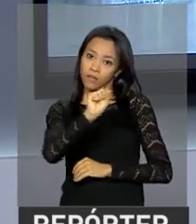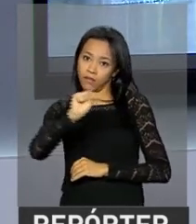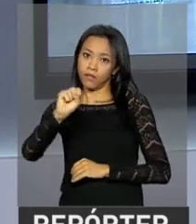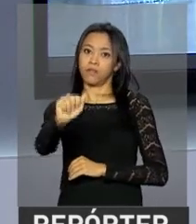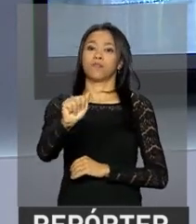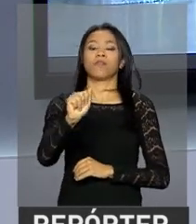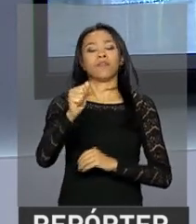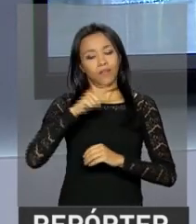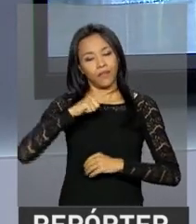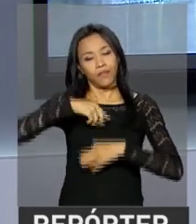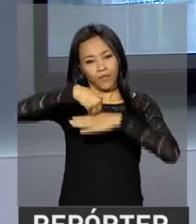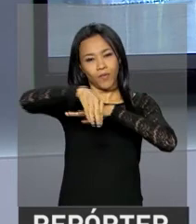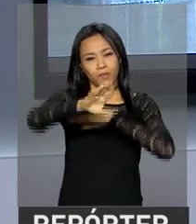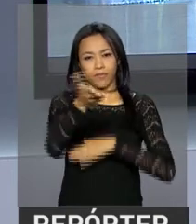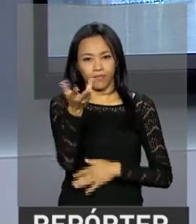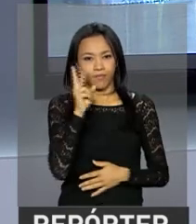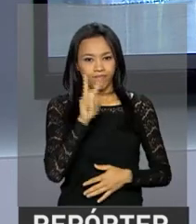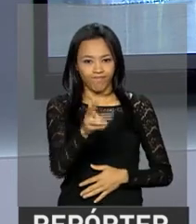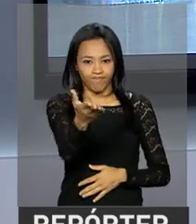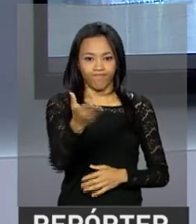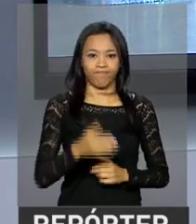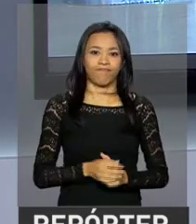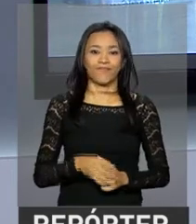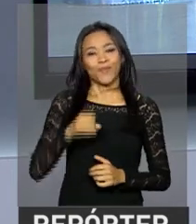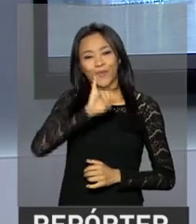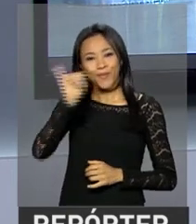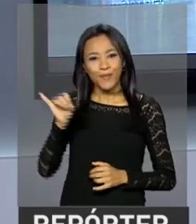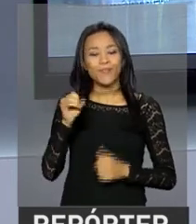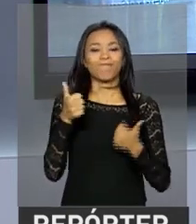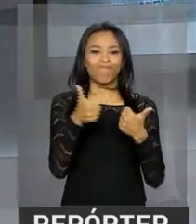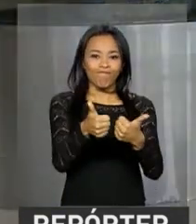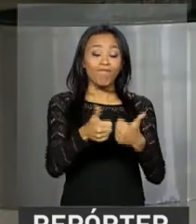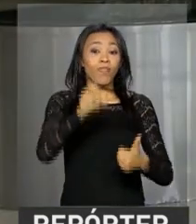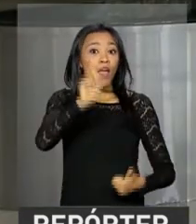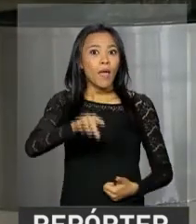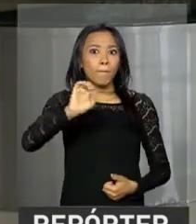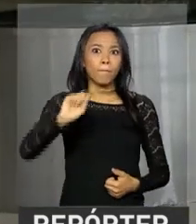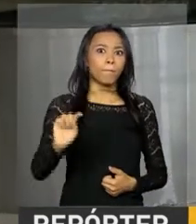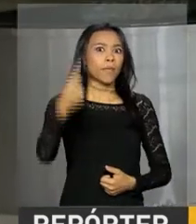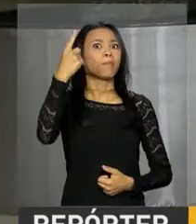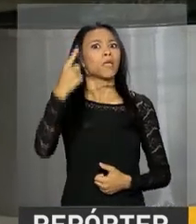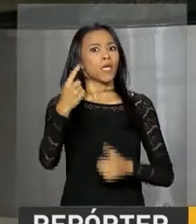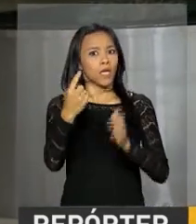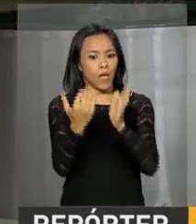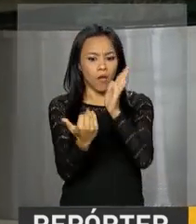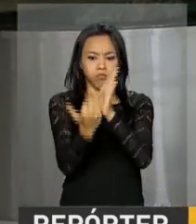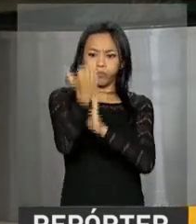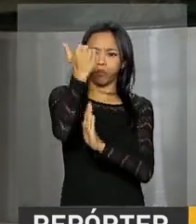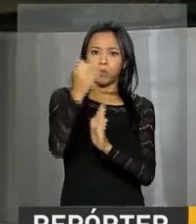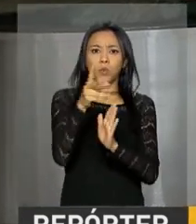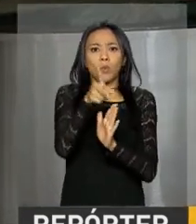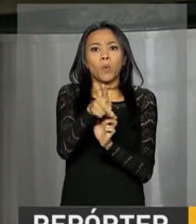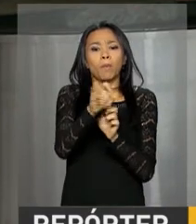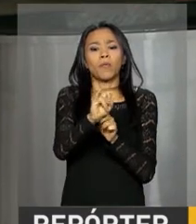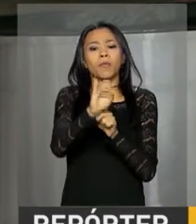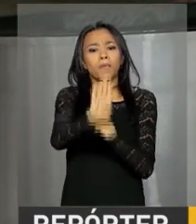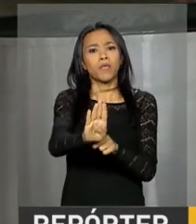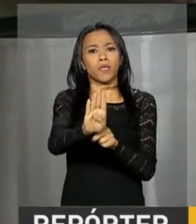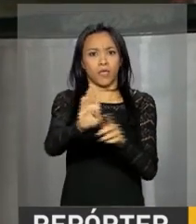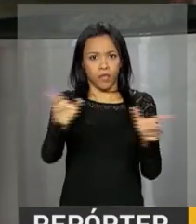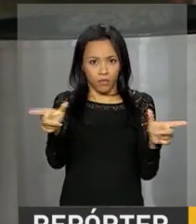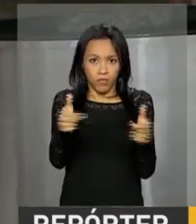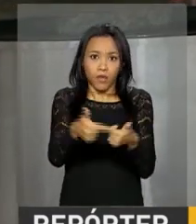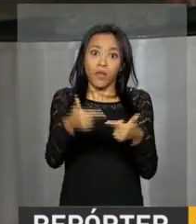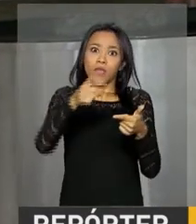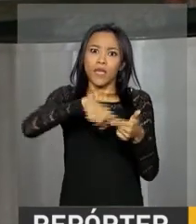informações a gente ainda está lá leandro esta é a primeira alta do pib produto interno bruto que é a soma de todos os bens